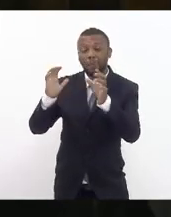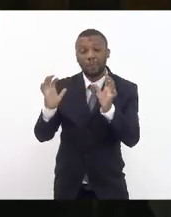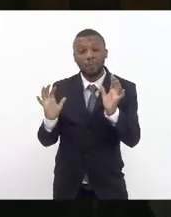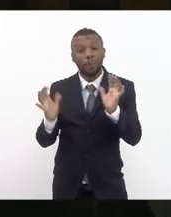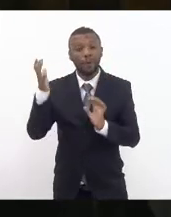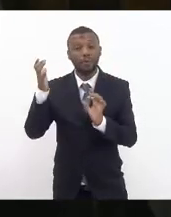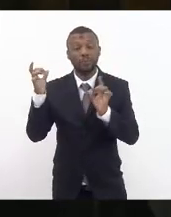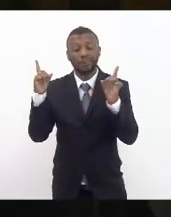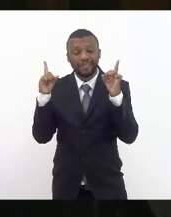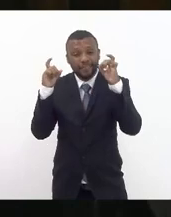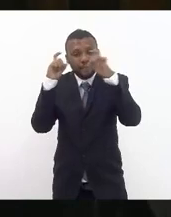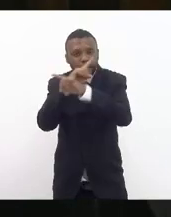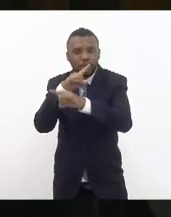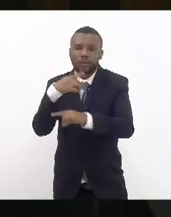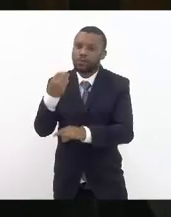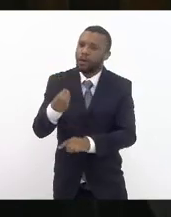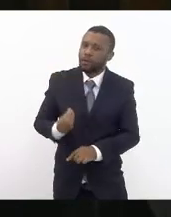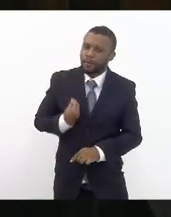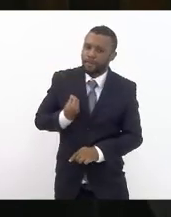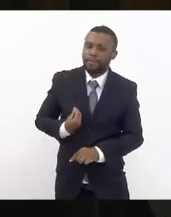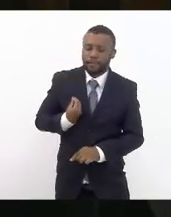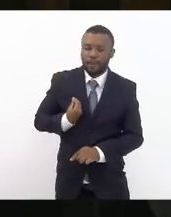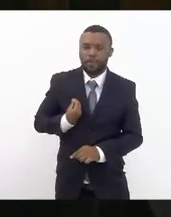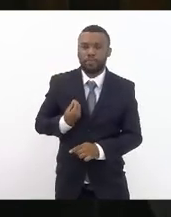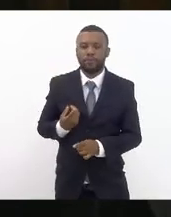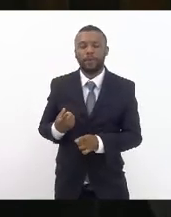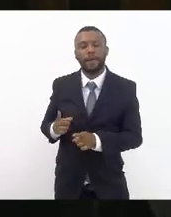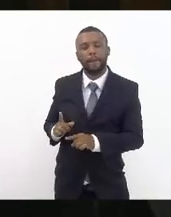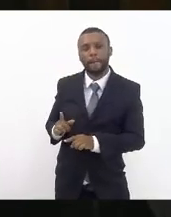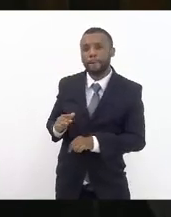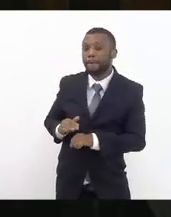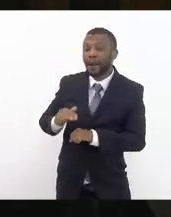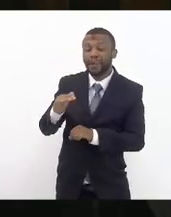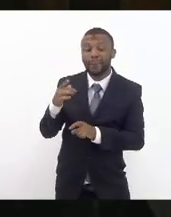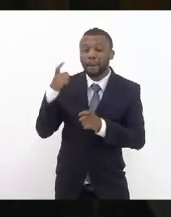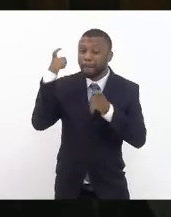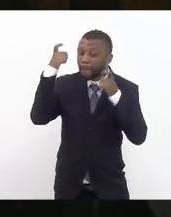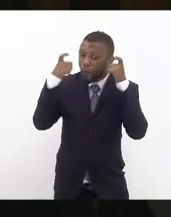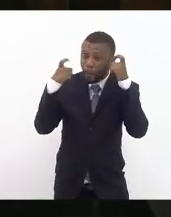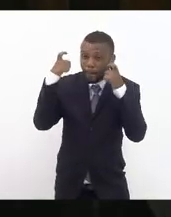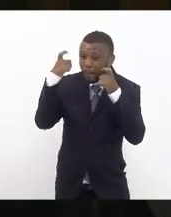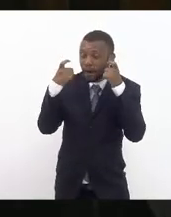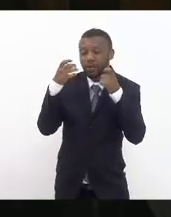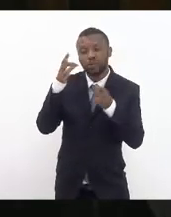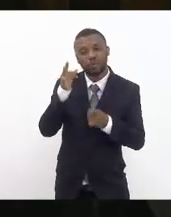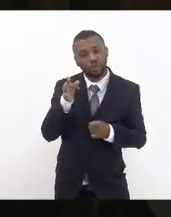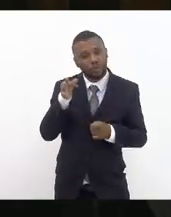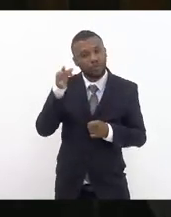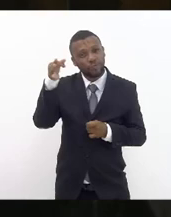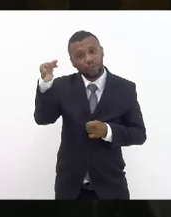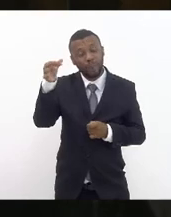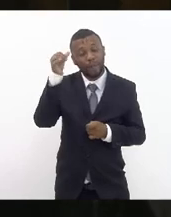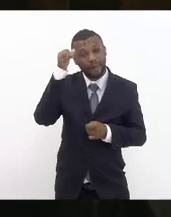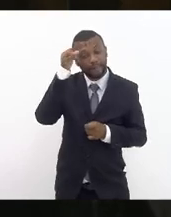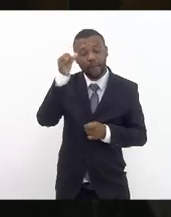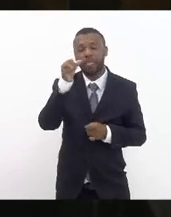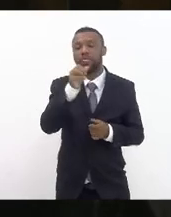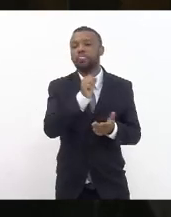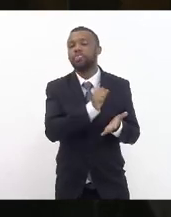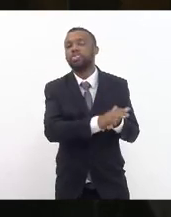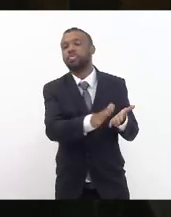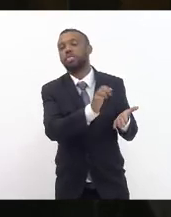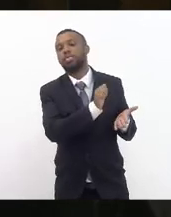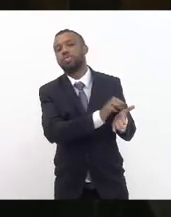estamos vivendo e preocupados com o futuro, para não se gastar tanto em